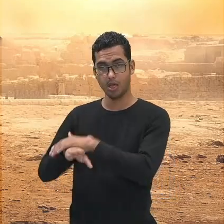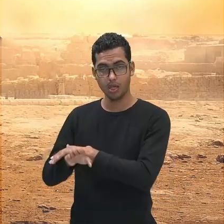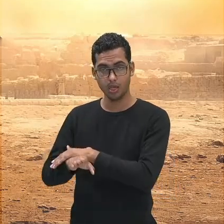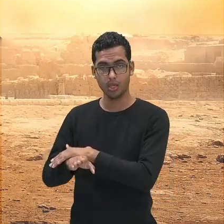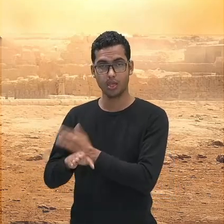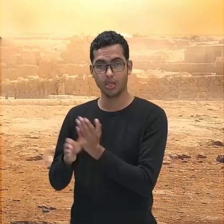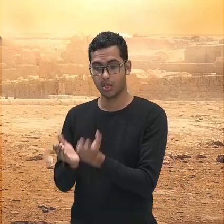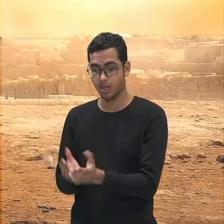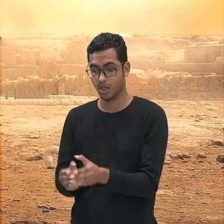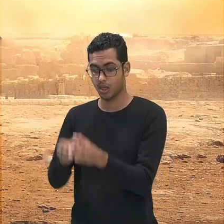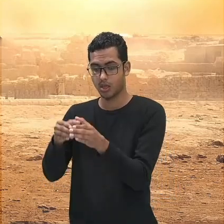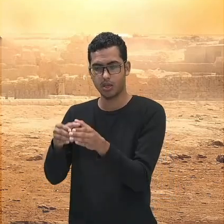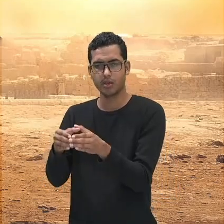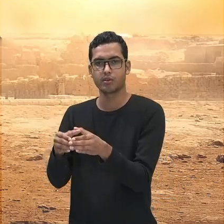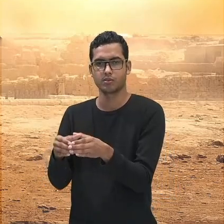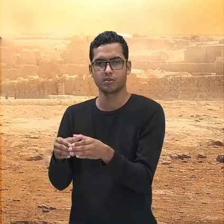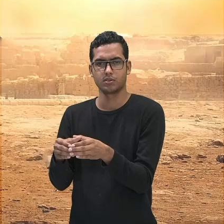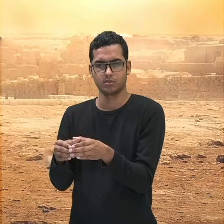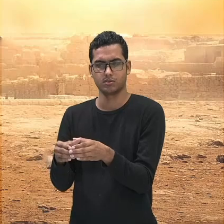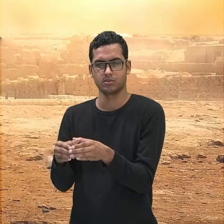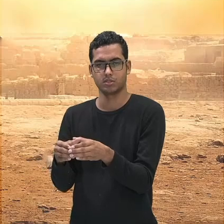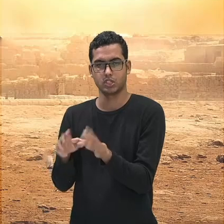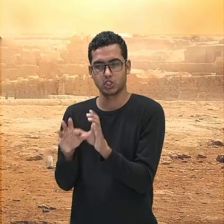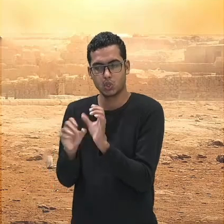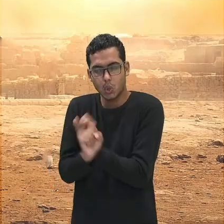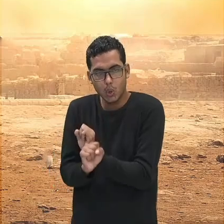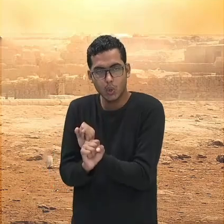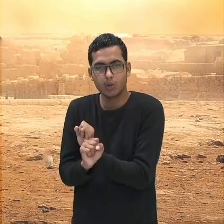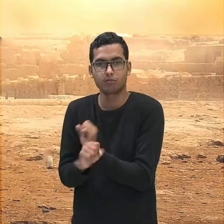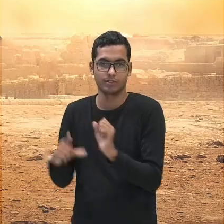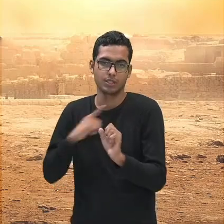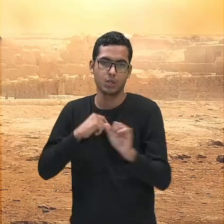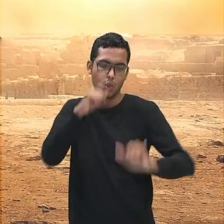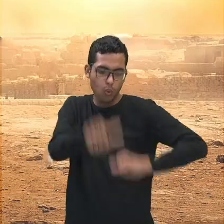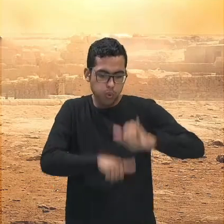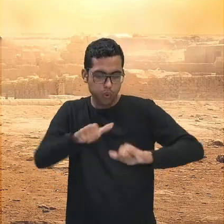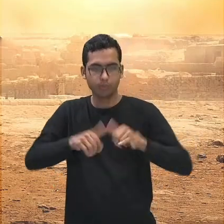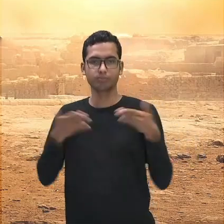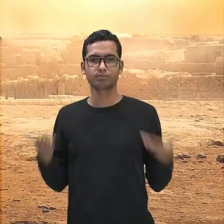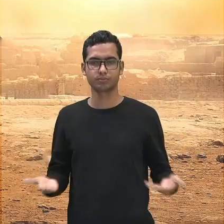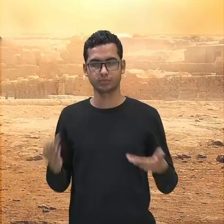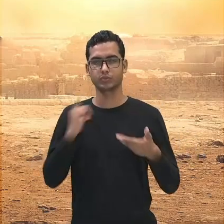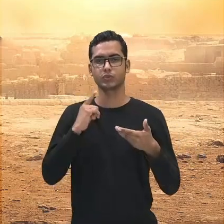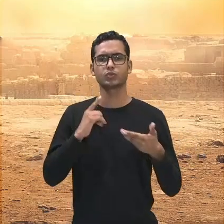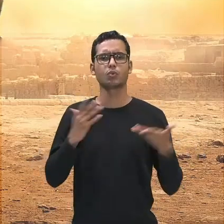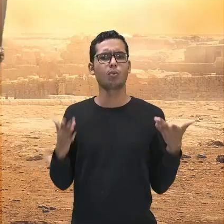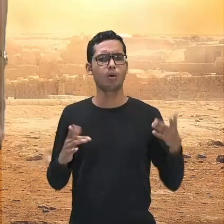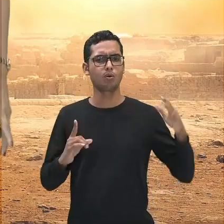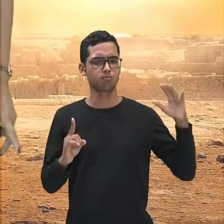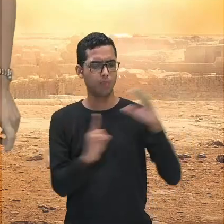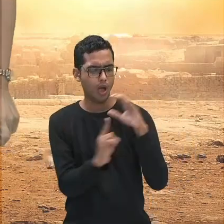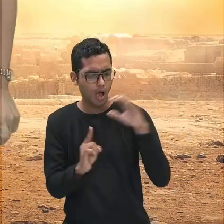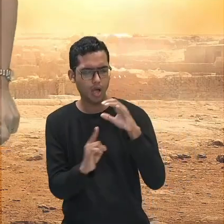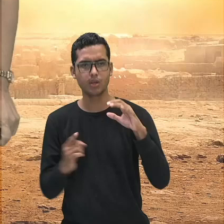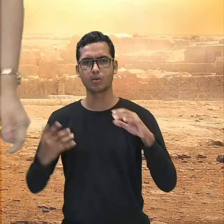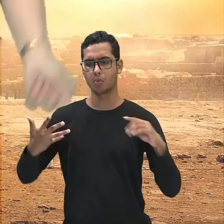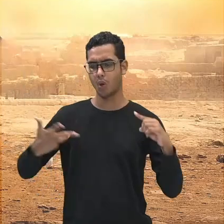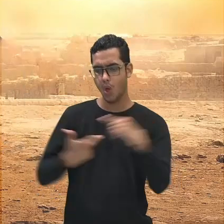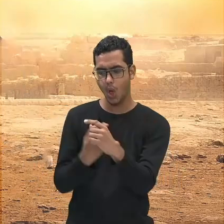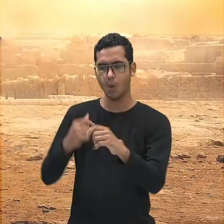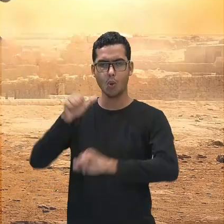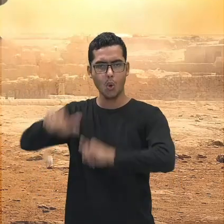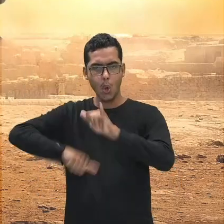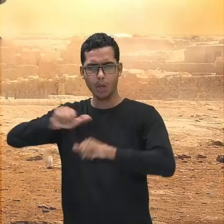Então, saber, né, quais são esses fatores que podem influenciar as reações químicas,